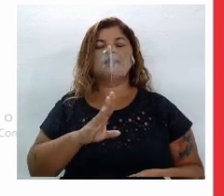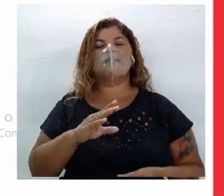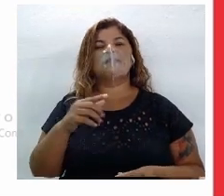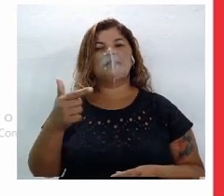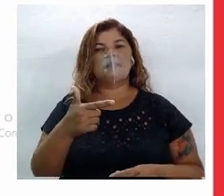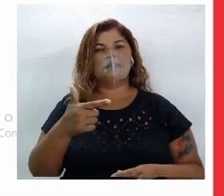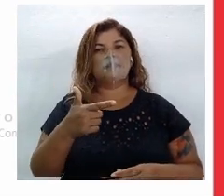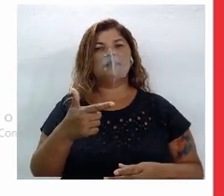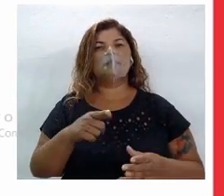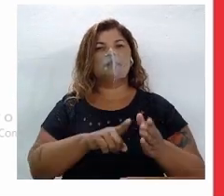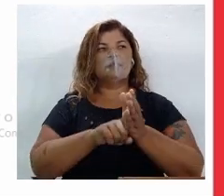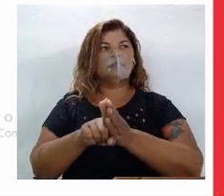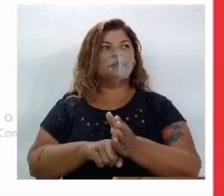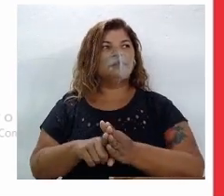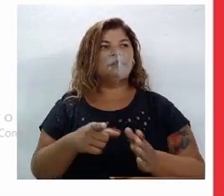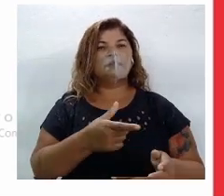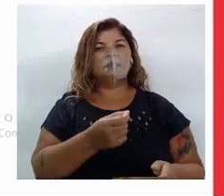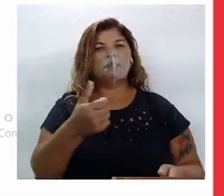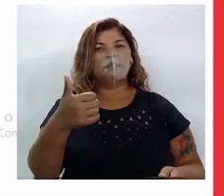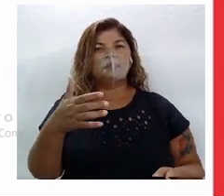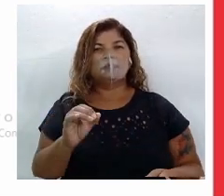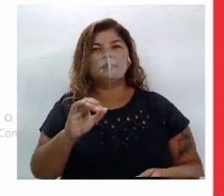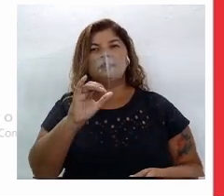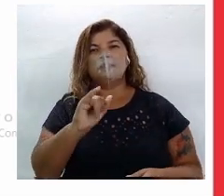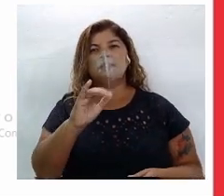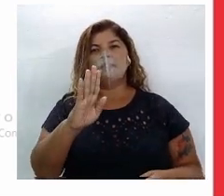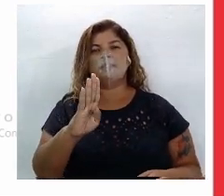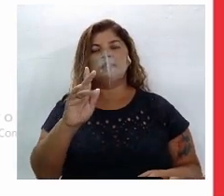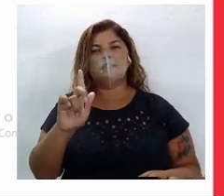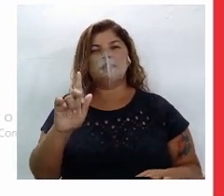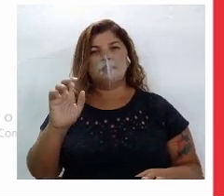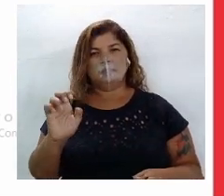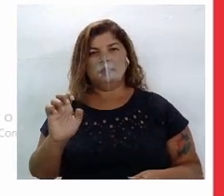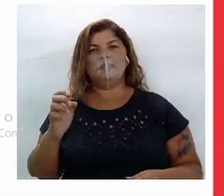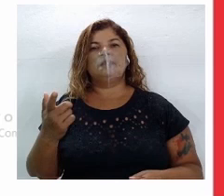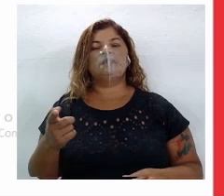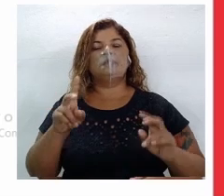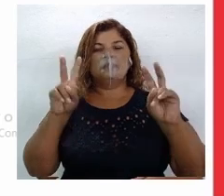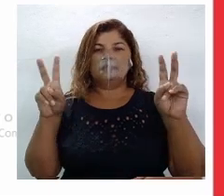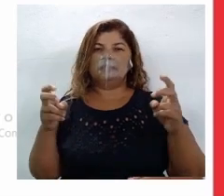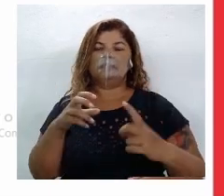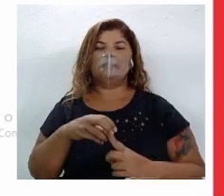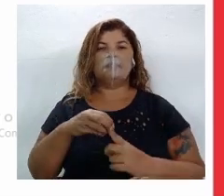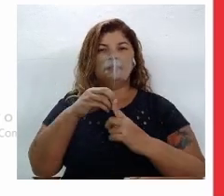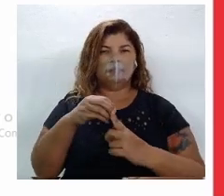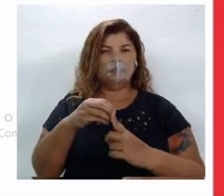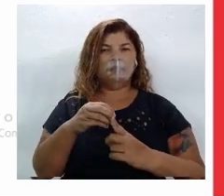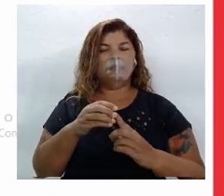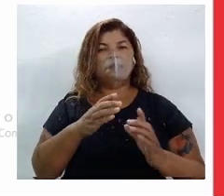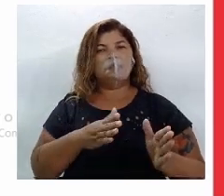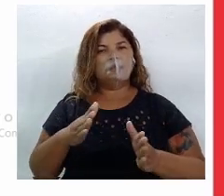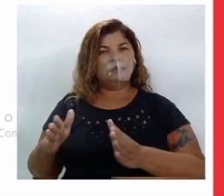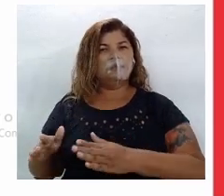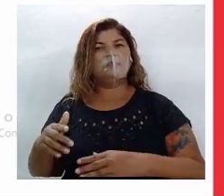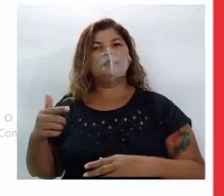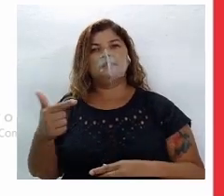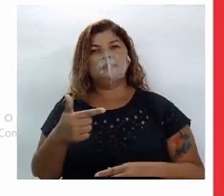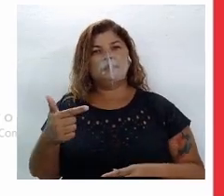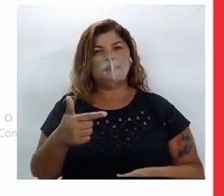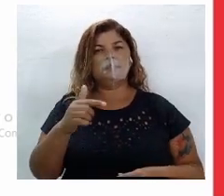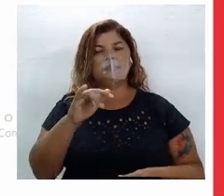censo 2010 do IBGE. Lembrar que esse aqui é o tema principal da nossa